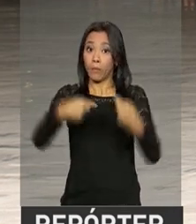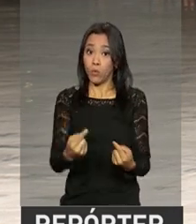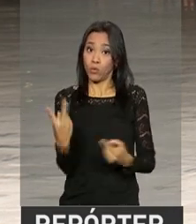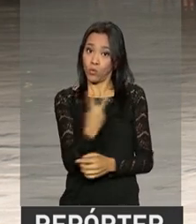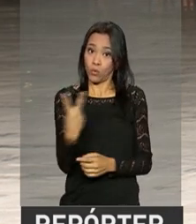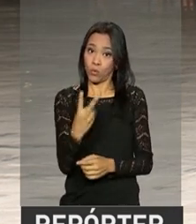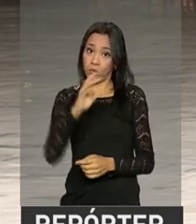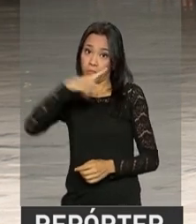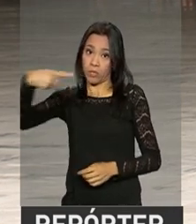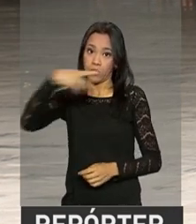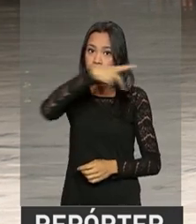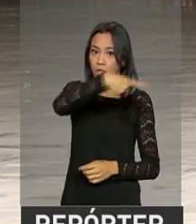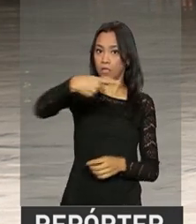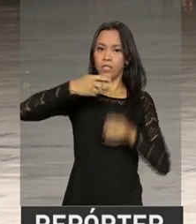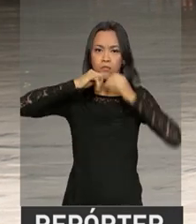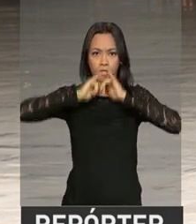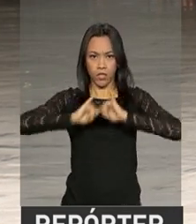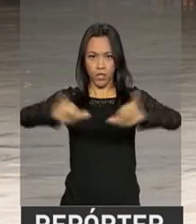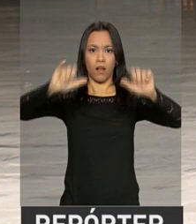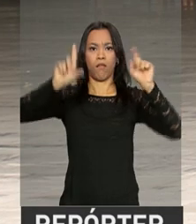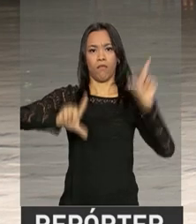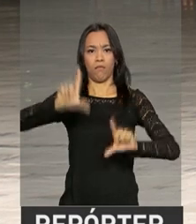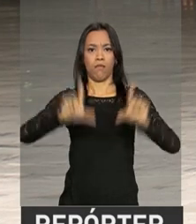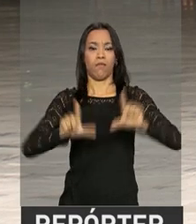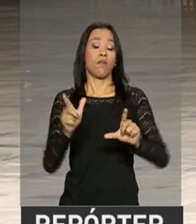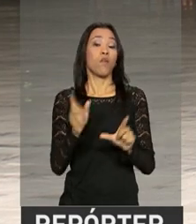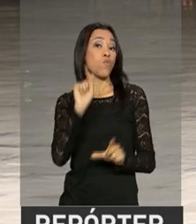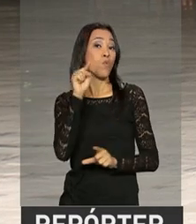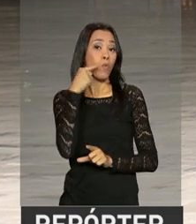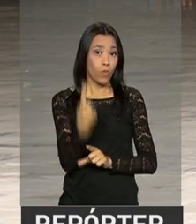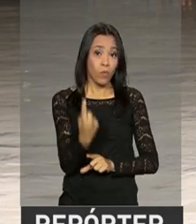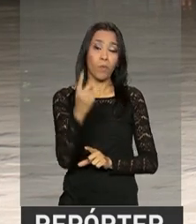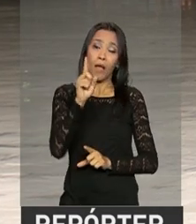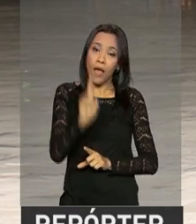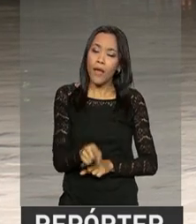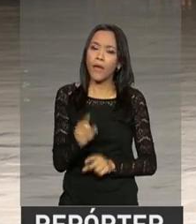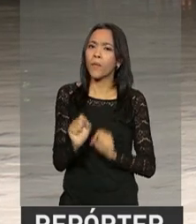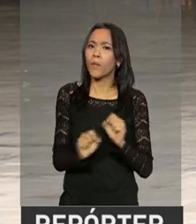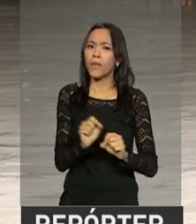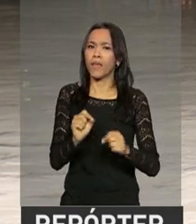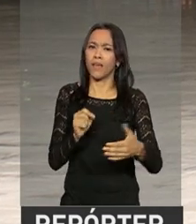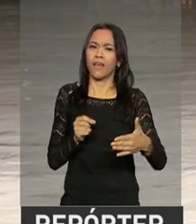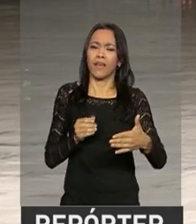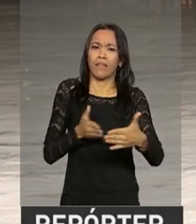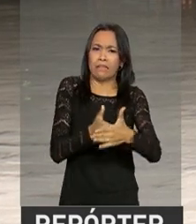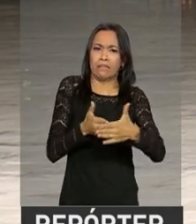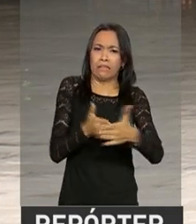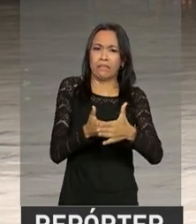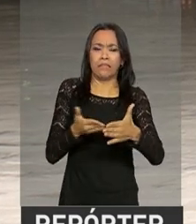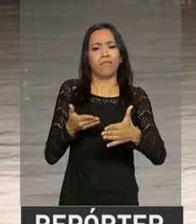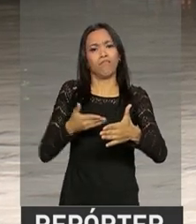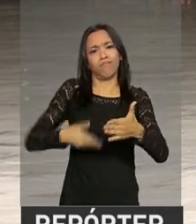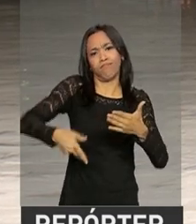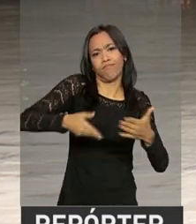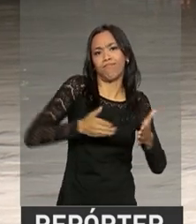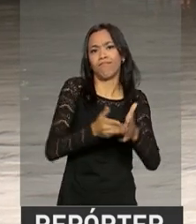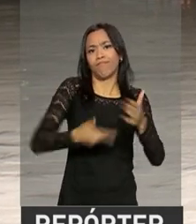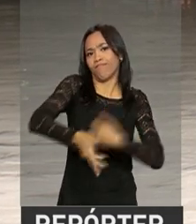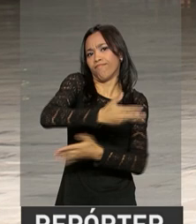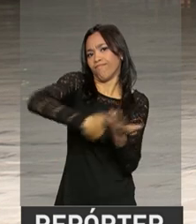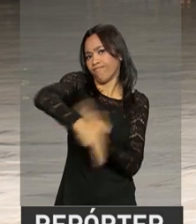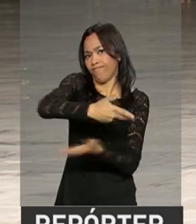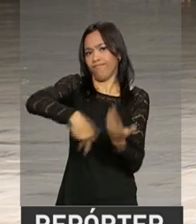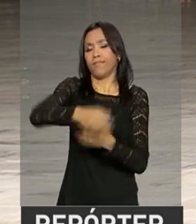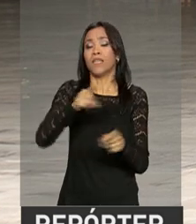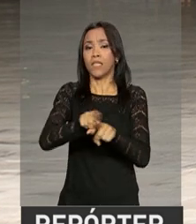conjunta dos dois presidentes uma das ações É no sentido de remover barreiras e de estimular a atuação de micro e de